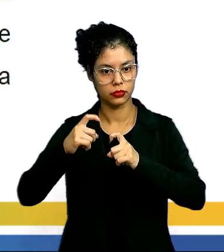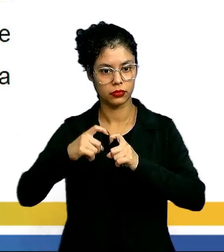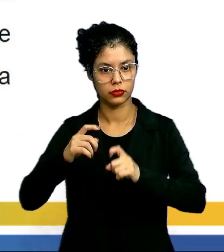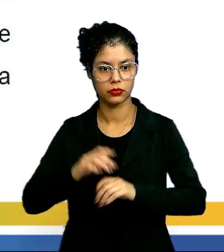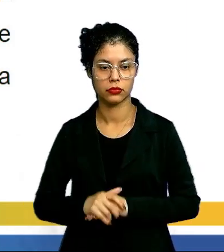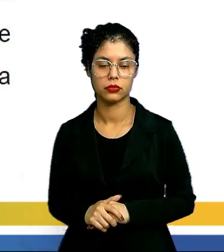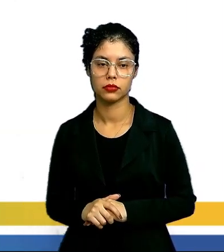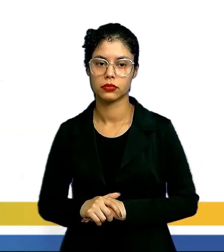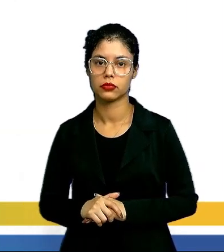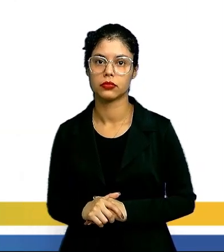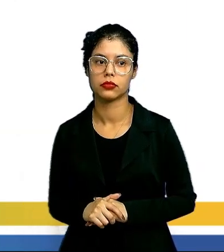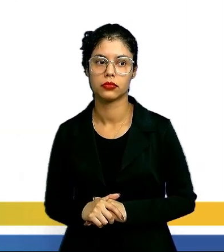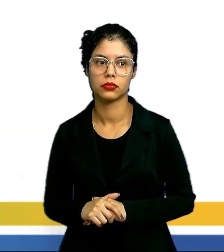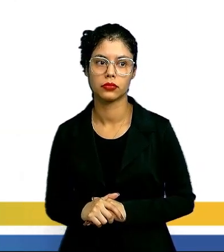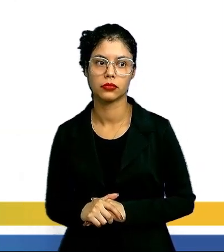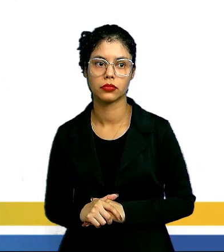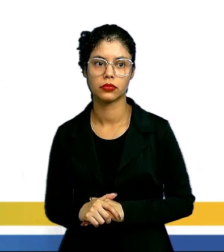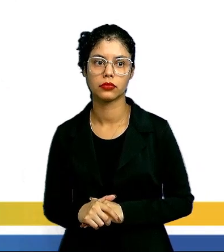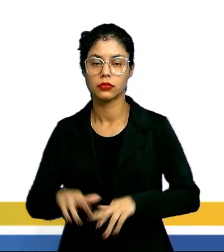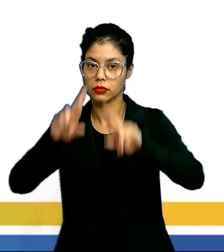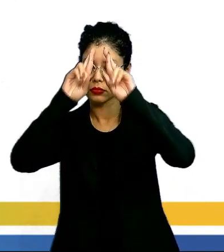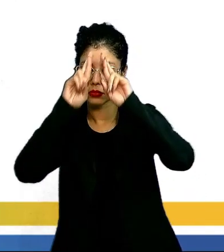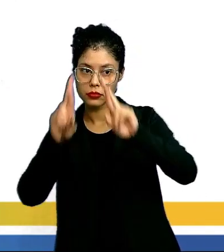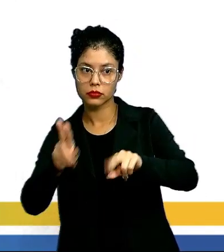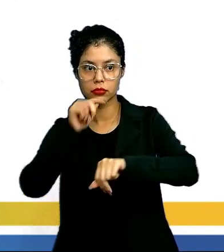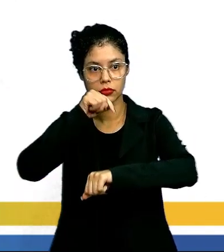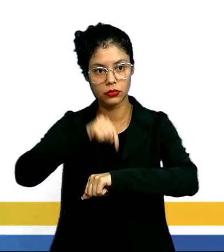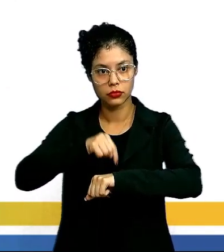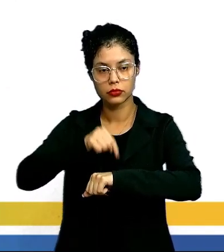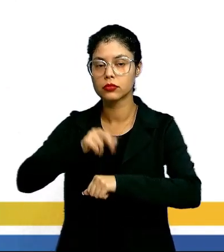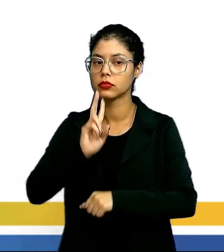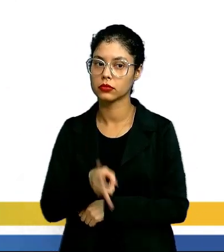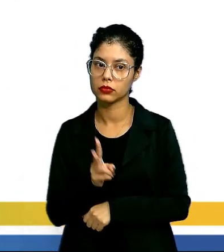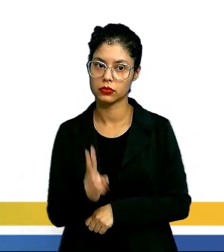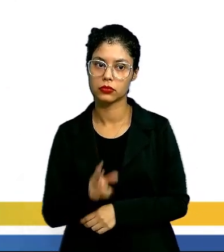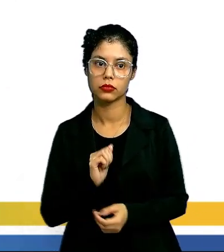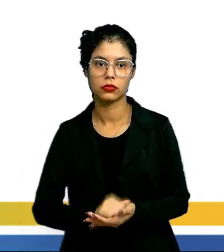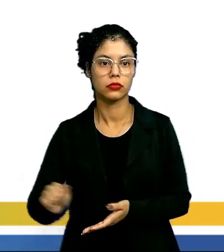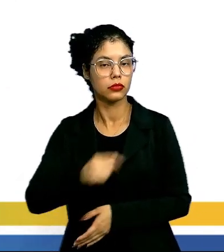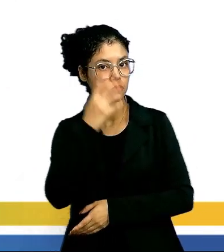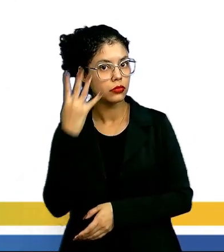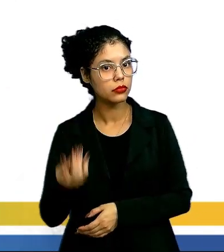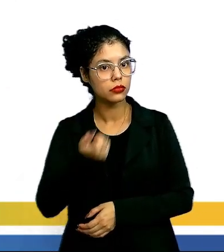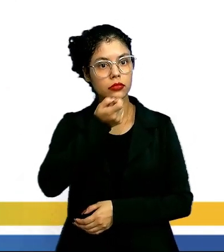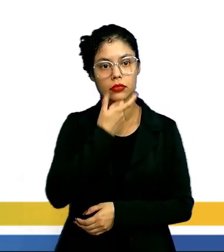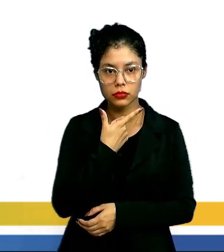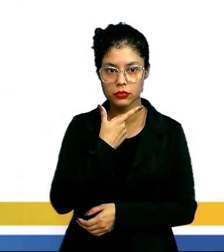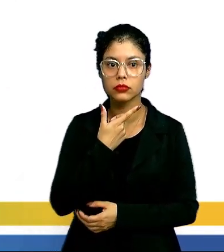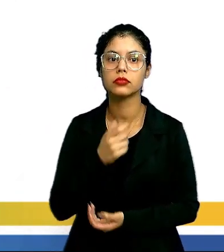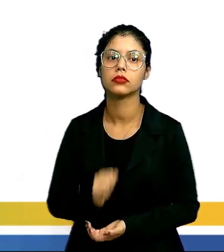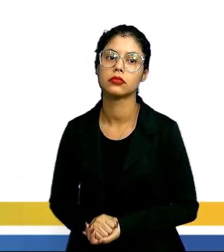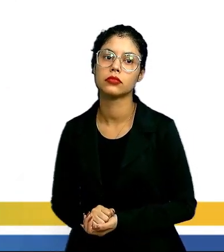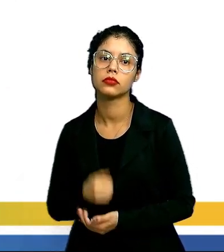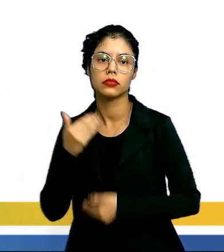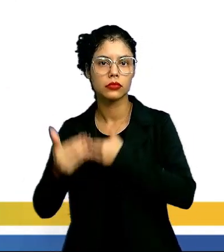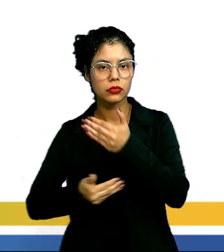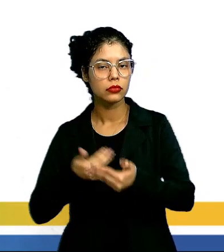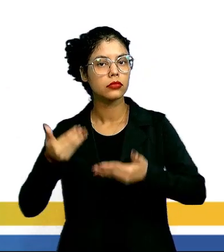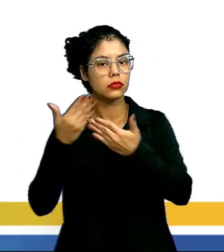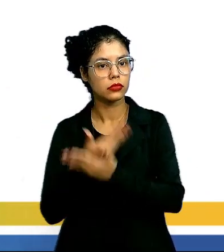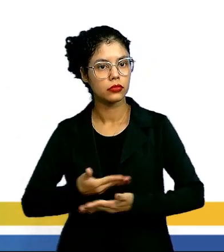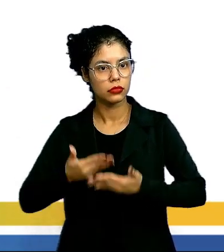orientação do seu médico. Respeitando sempre os horários, as doses e